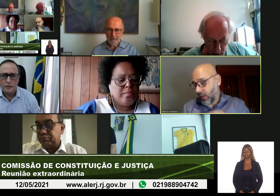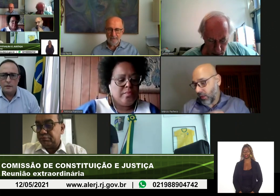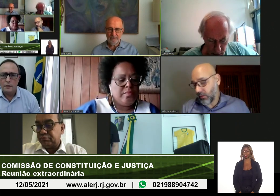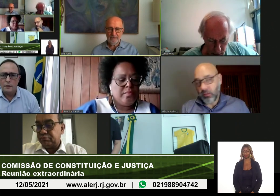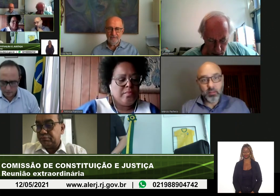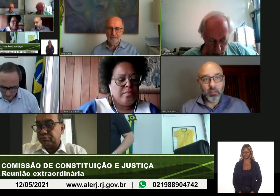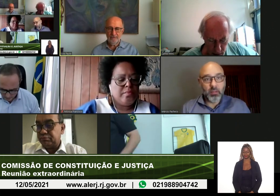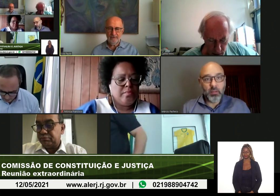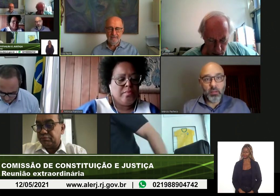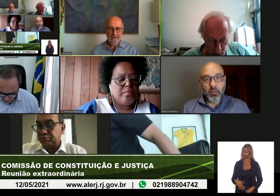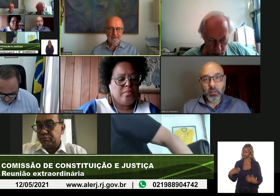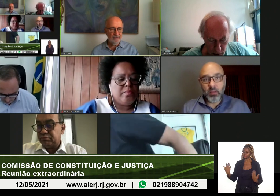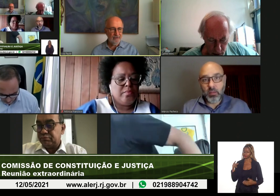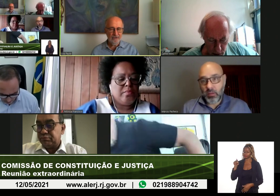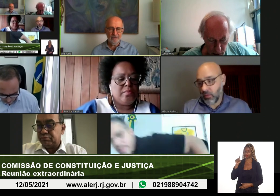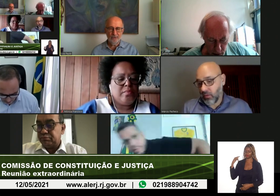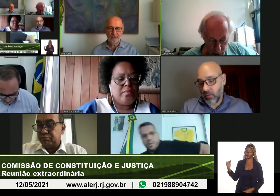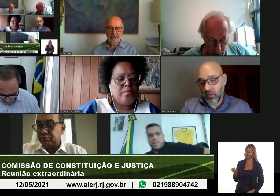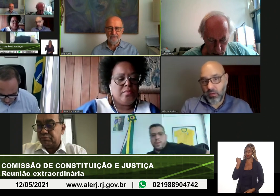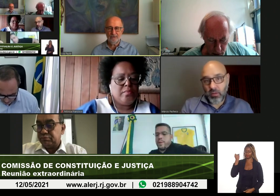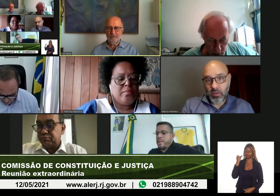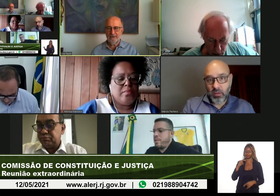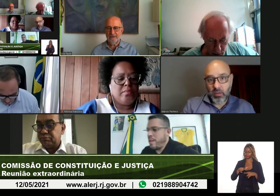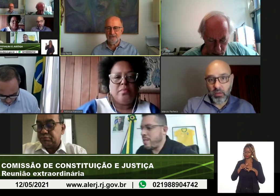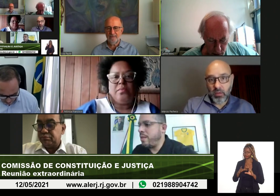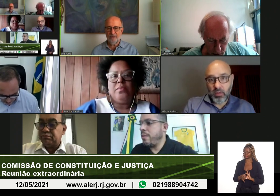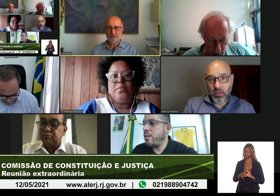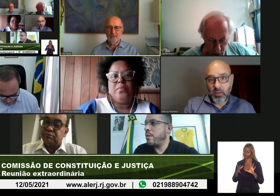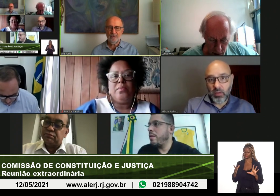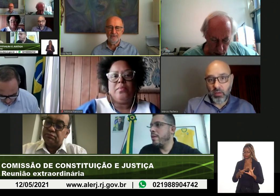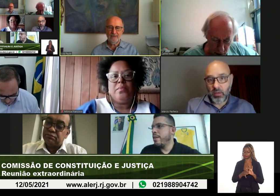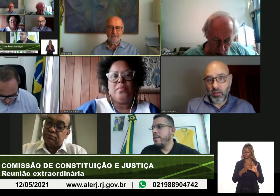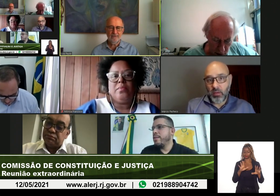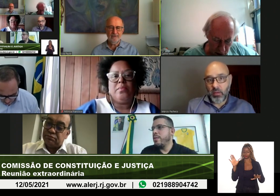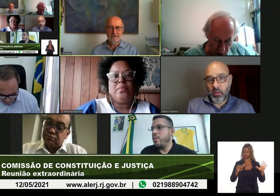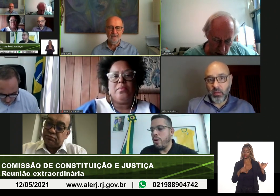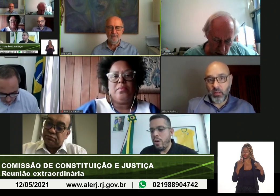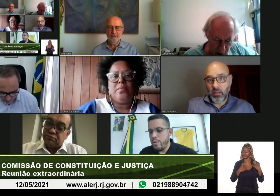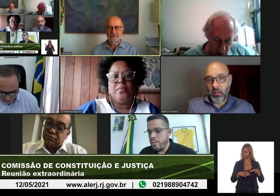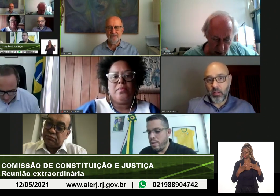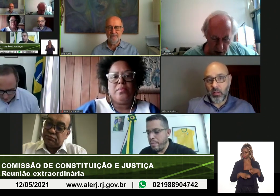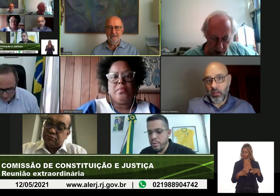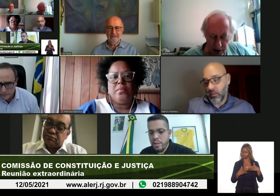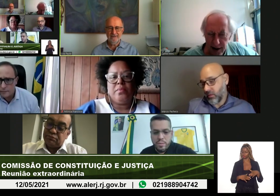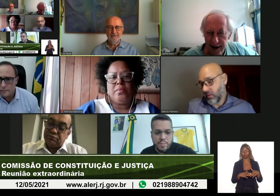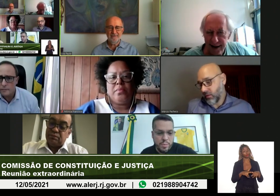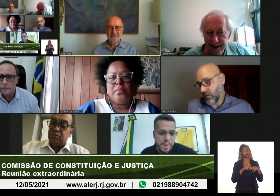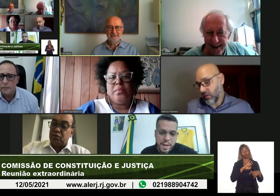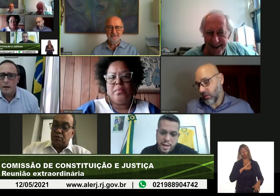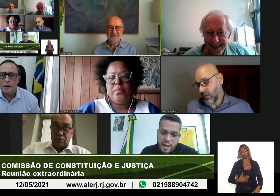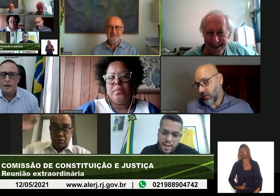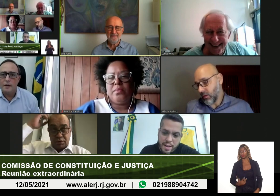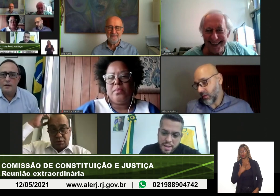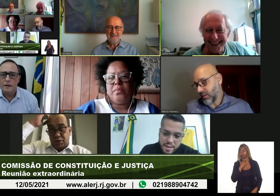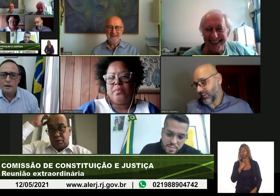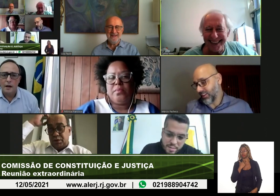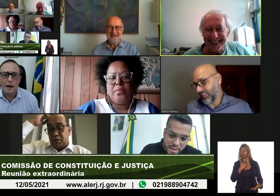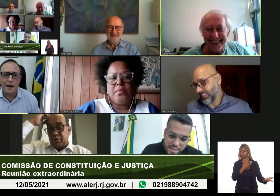Esse número 20 foi fundamental. Se a gente não autoriza o governo a chamar os concursados, o governo não pode chamar, né, deputado Márcio